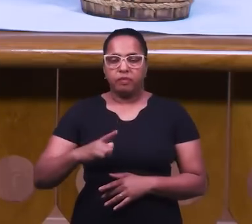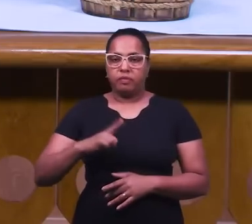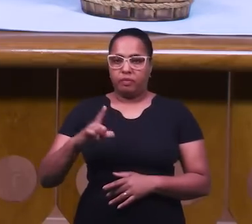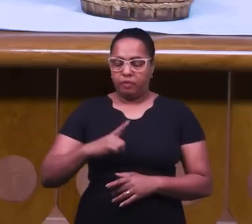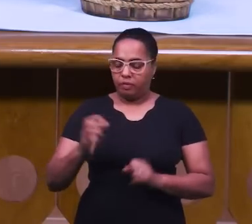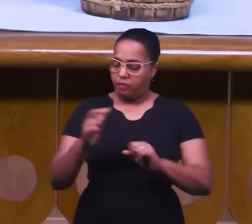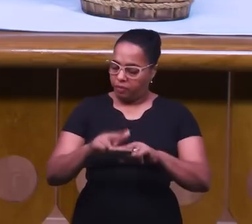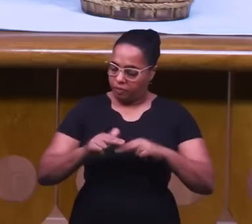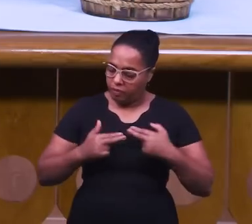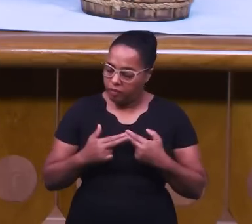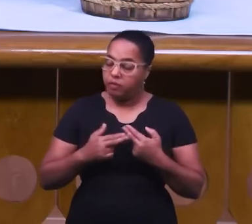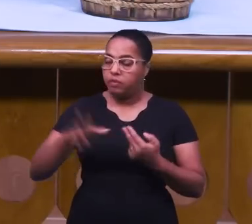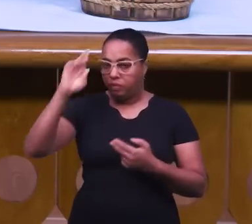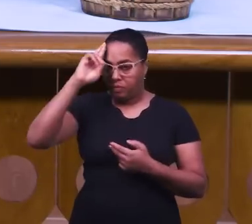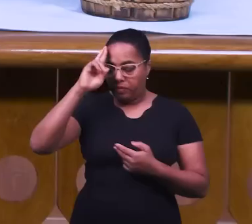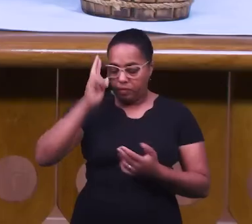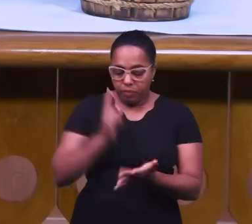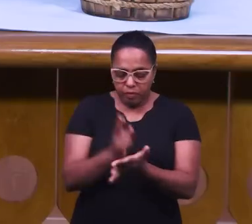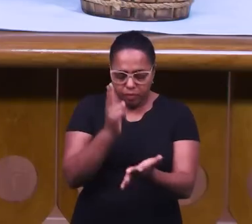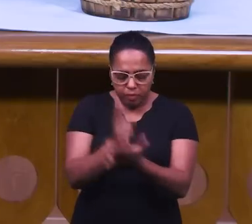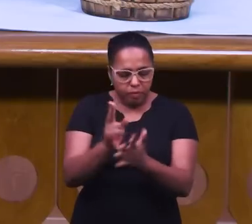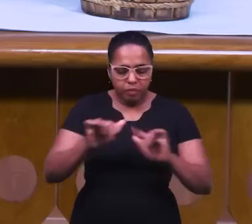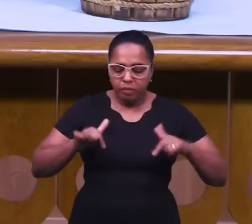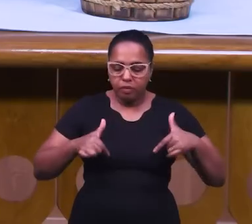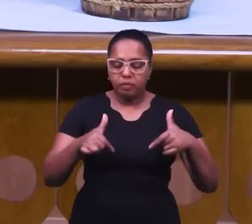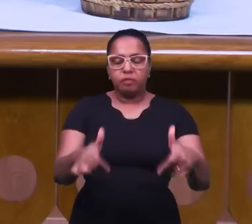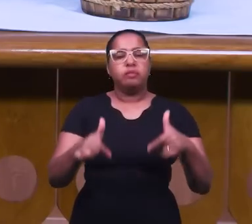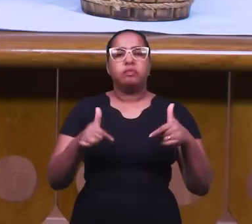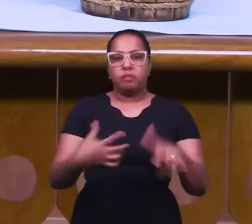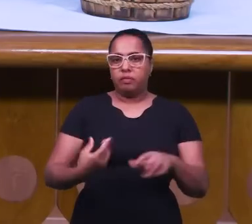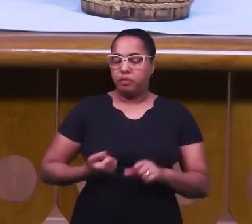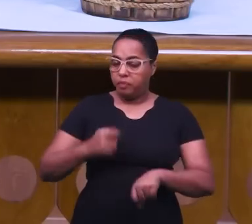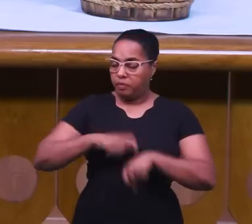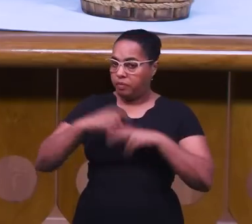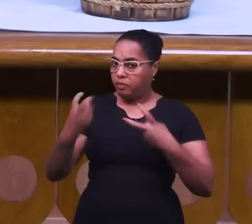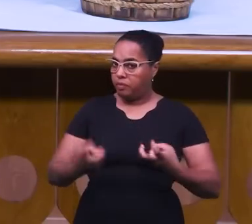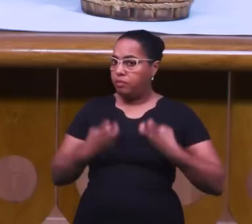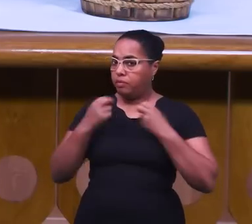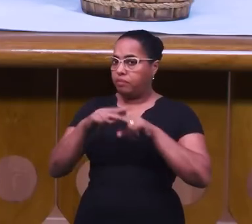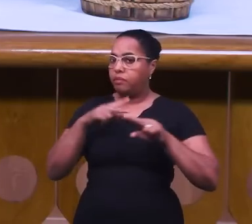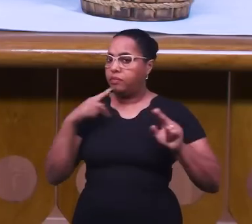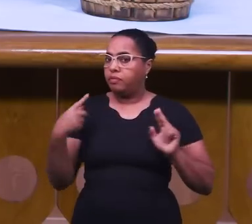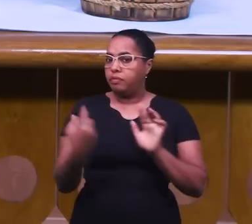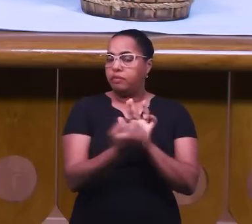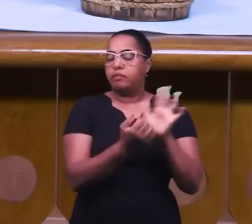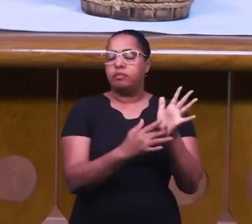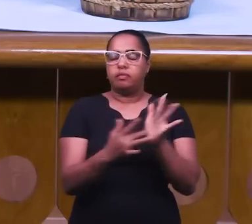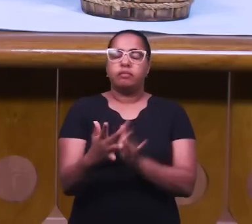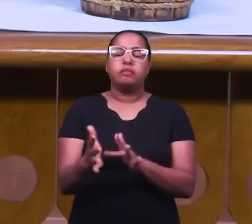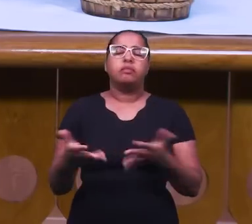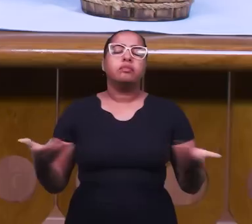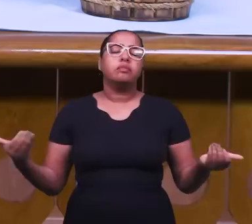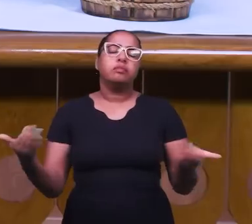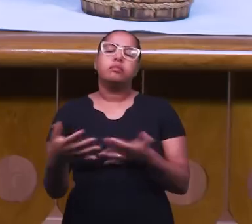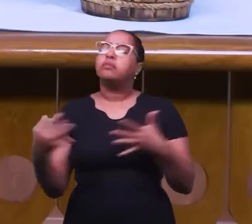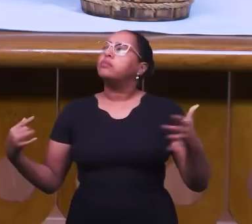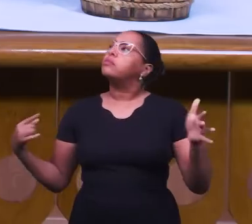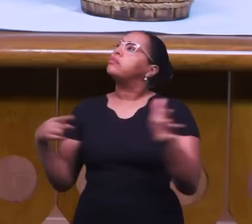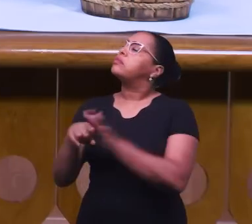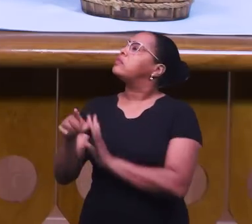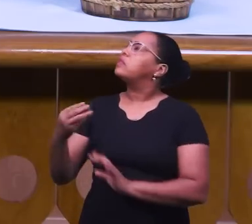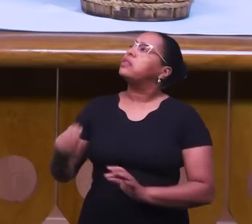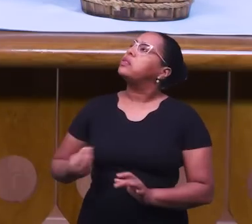por isso que sempre o Senhor opera vida quando eu estou clamando pelo sangue de Jesus. E agora, quando nós perguntamos